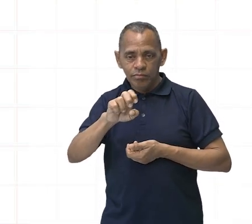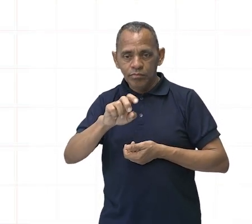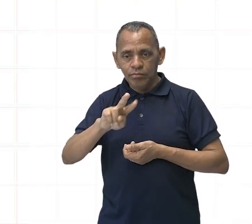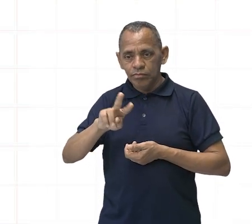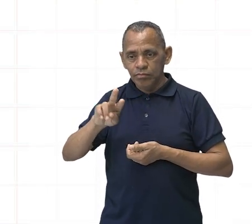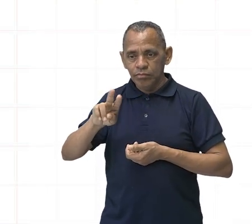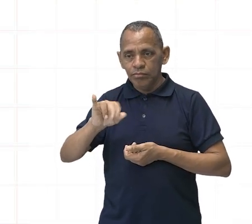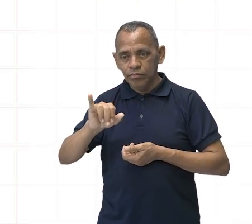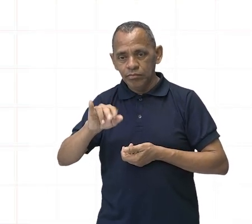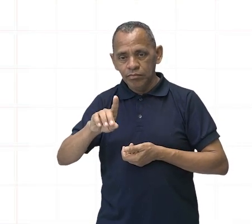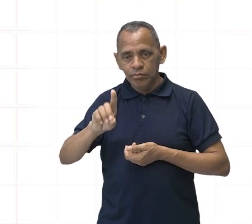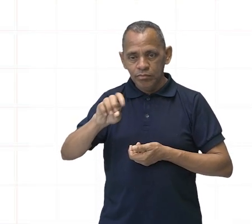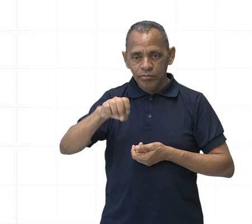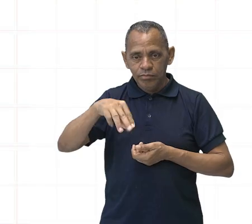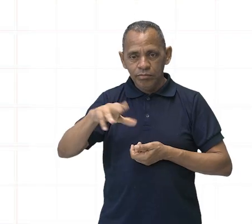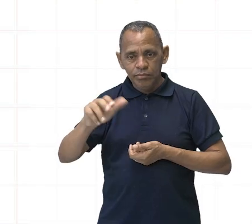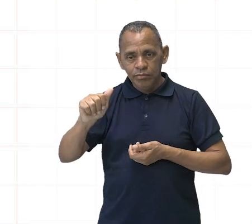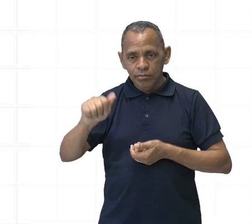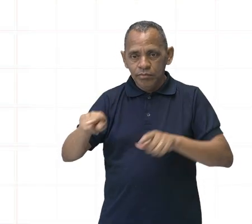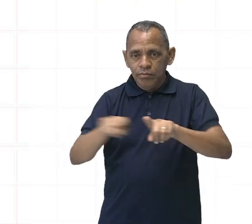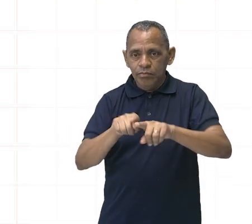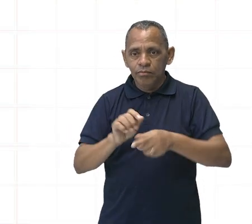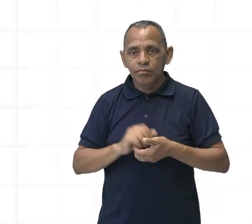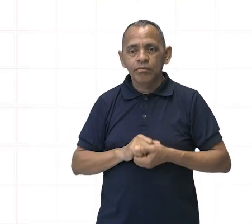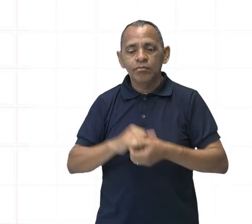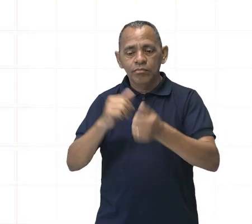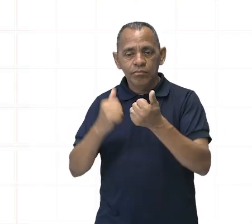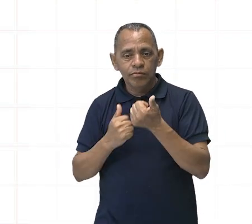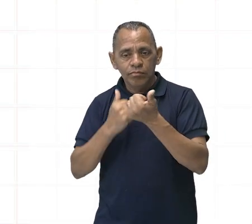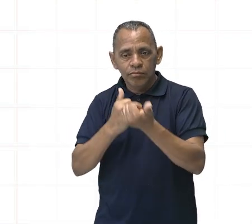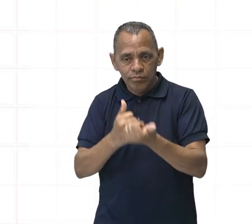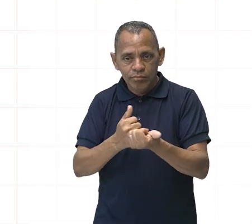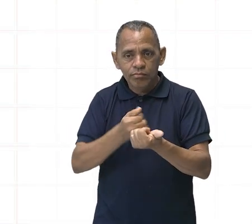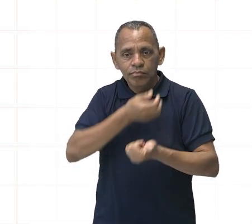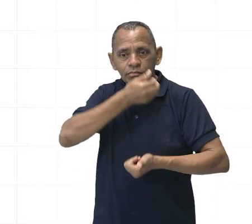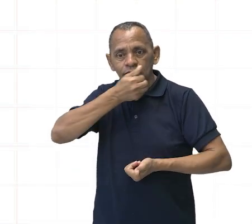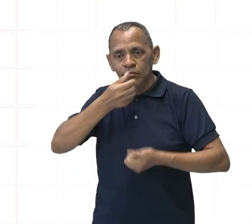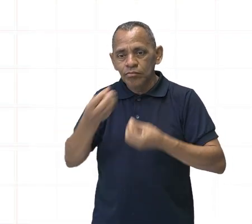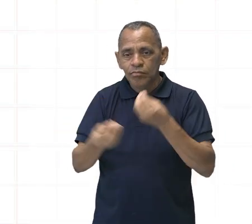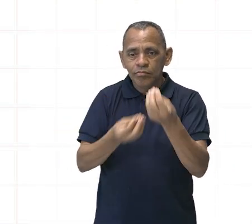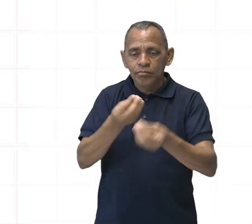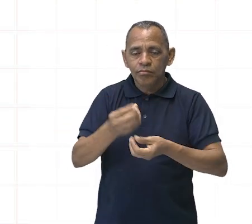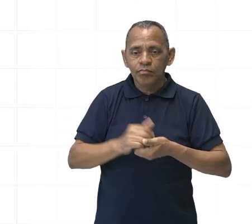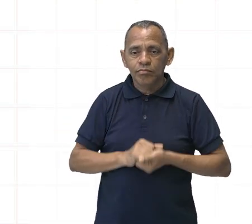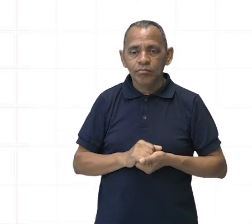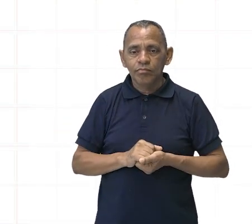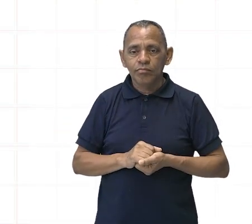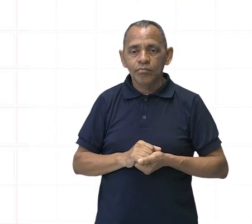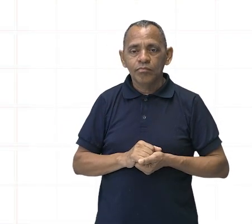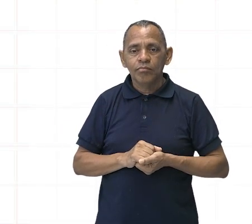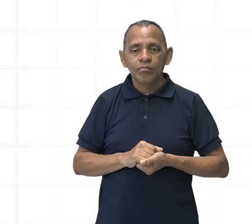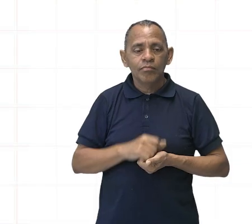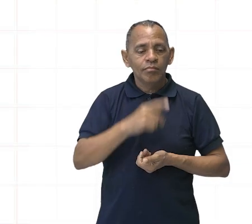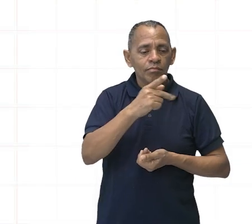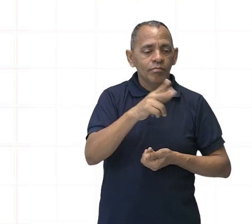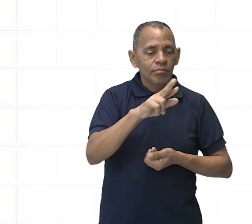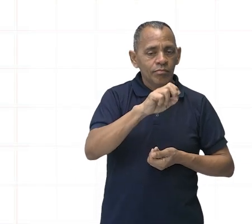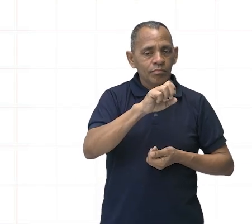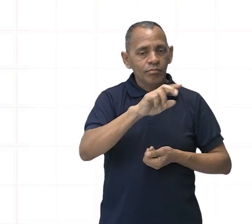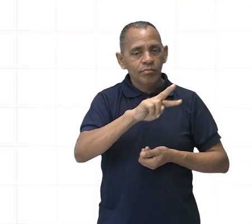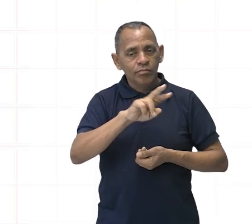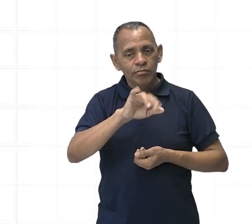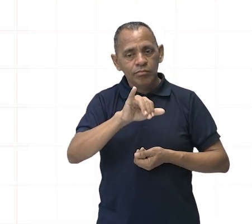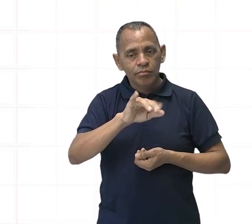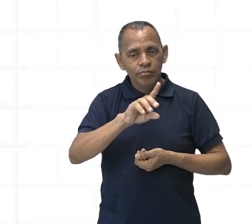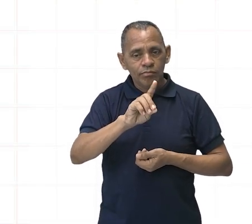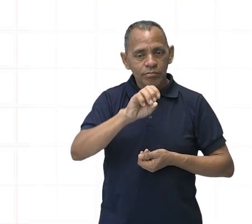previdenciário para torná-lo mais sustentável. O que seria isso? Quando se fala de previdência, temos que lembrar